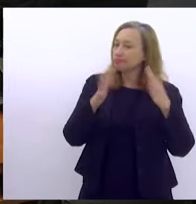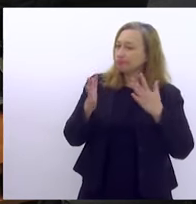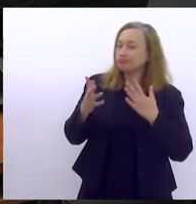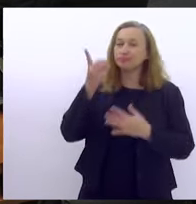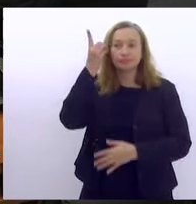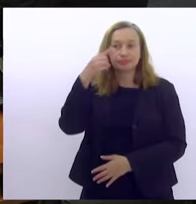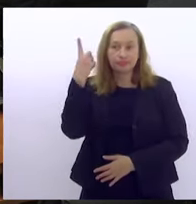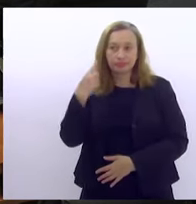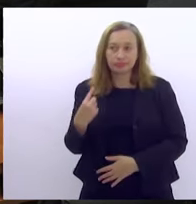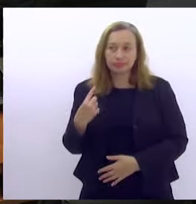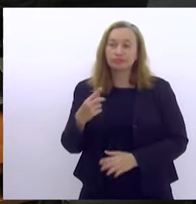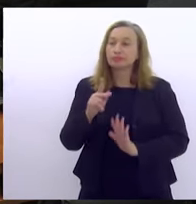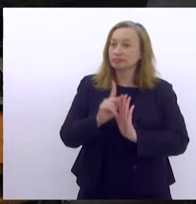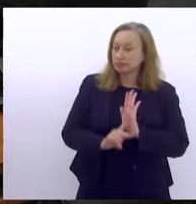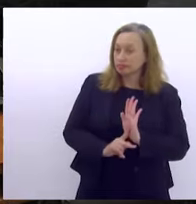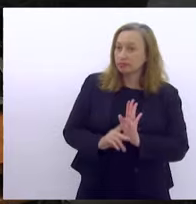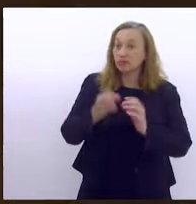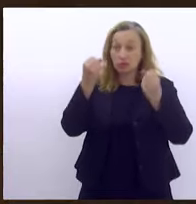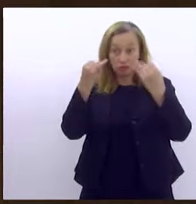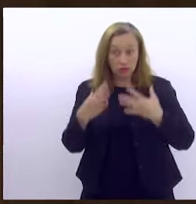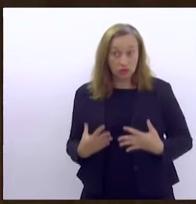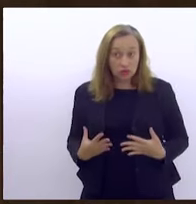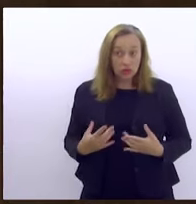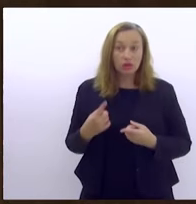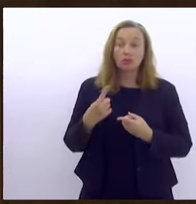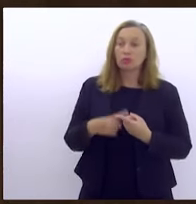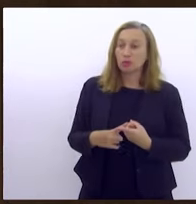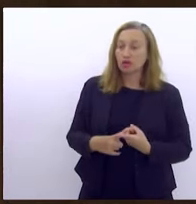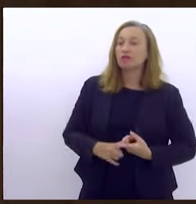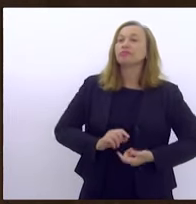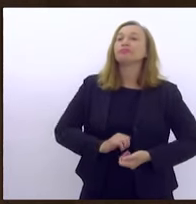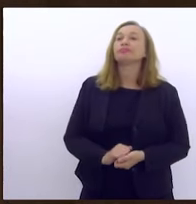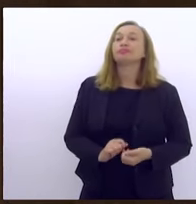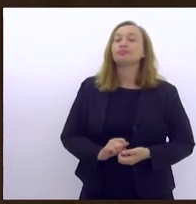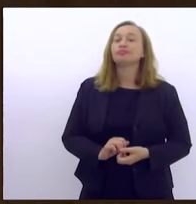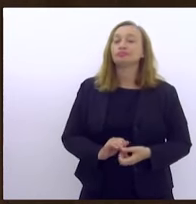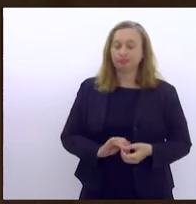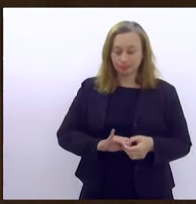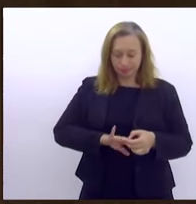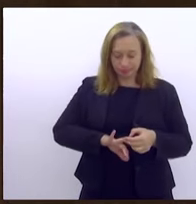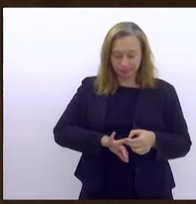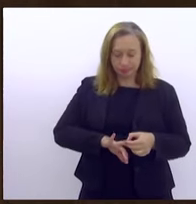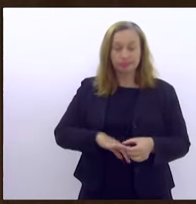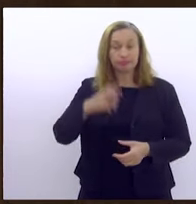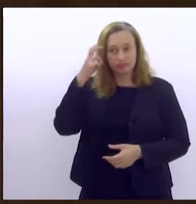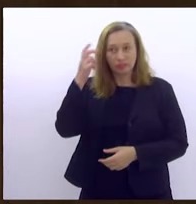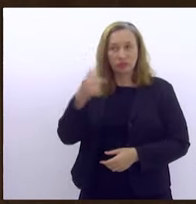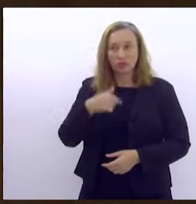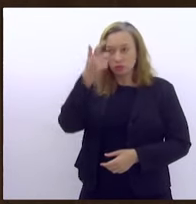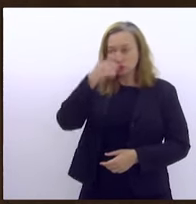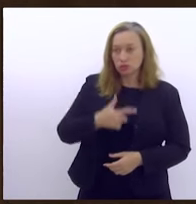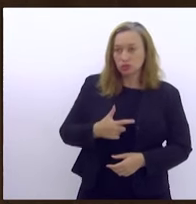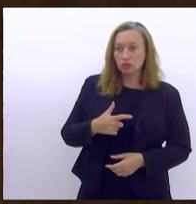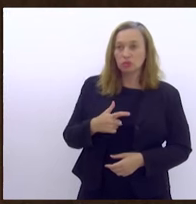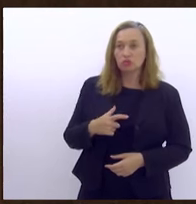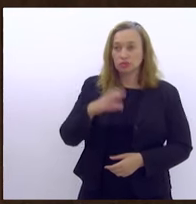Dani Monteiro pelo projeto, e vou explicar por que faço isso. Acho que muitos sabem, eu sou católico e